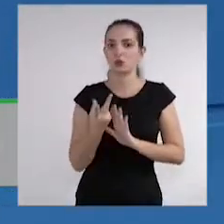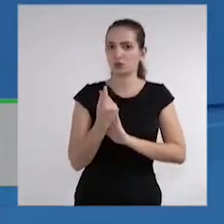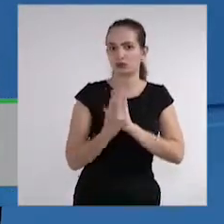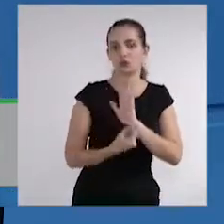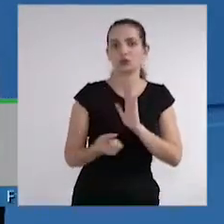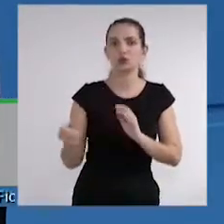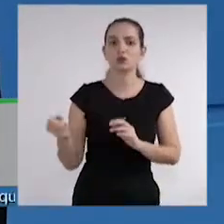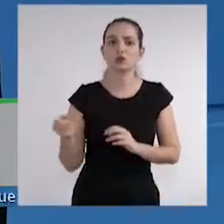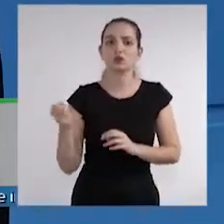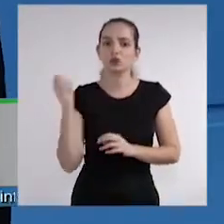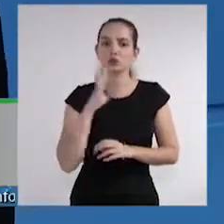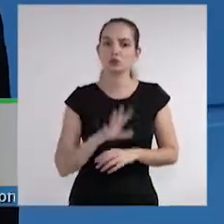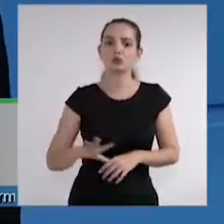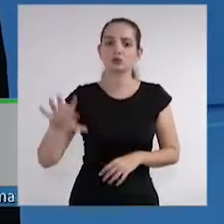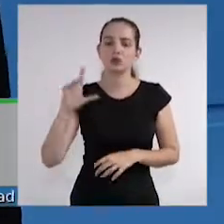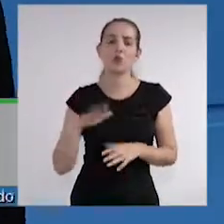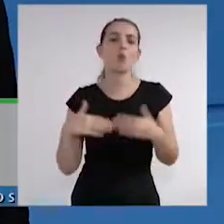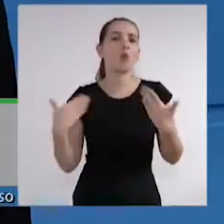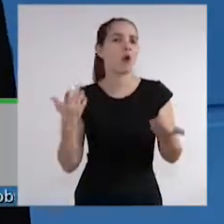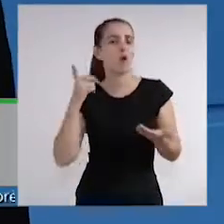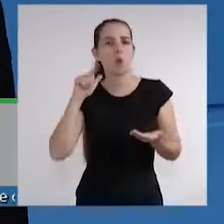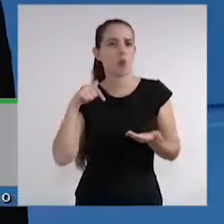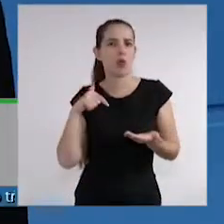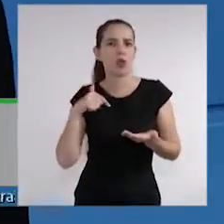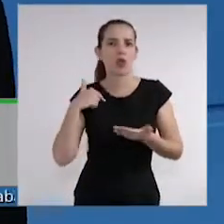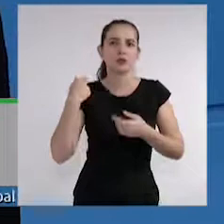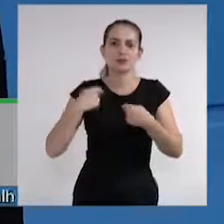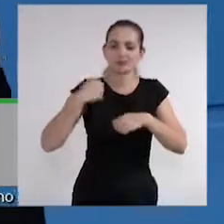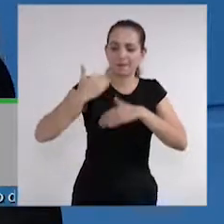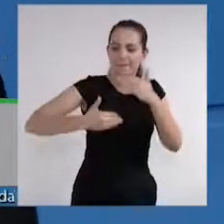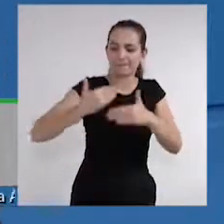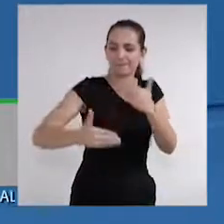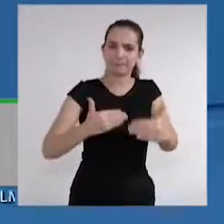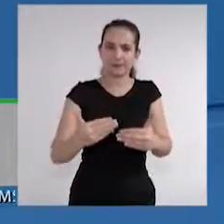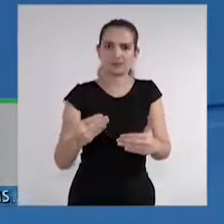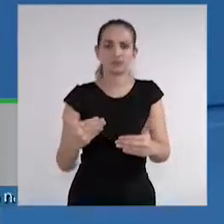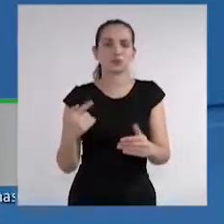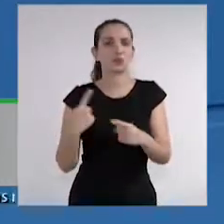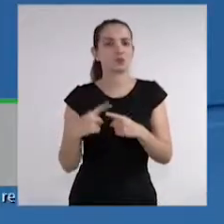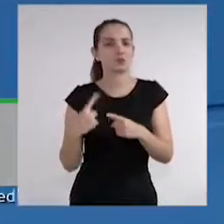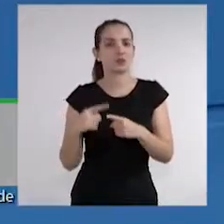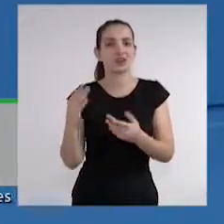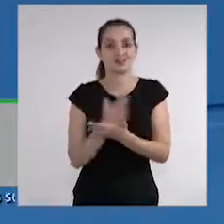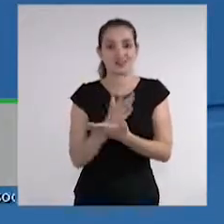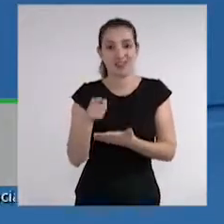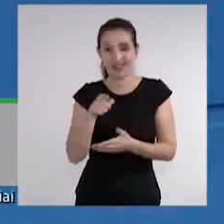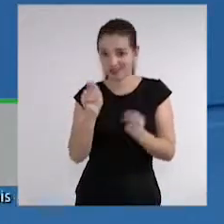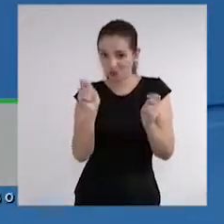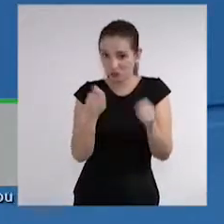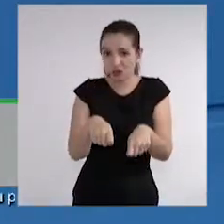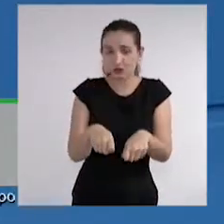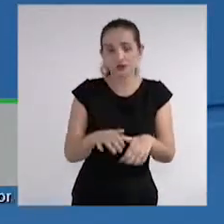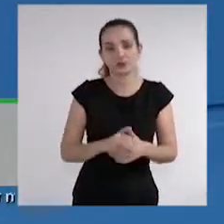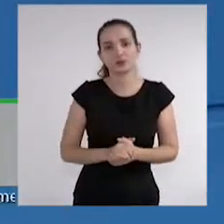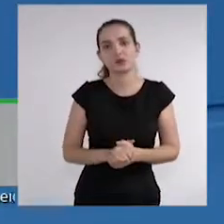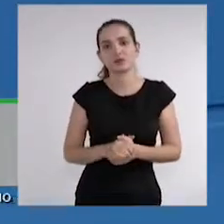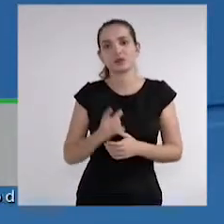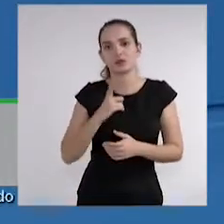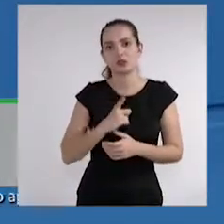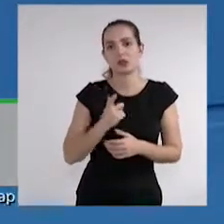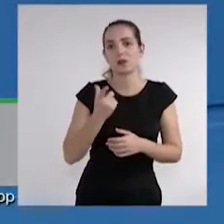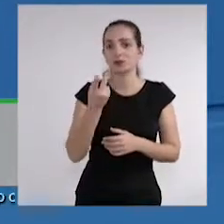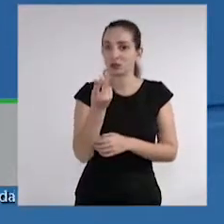União. Qual que seria o procedimento em relação a isso, uma vez que essa possibilidade da